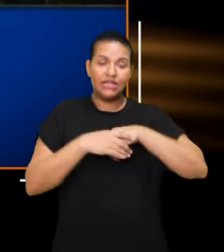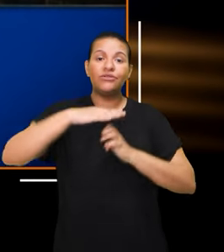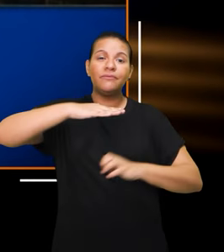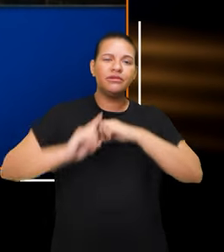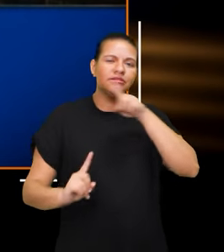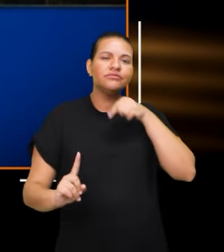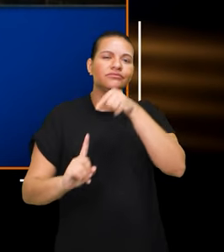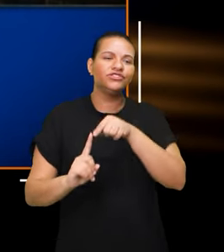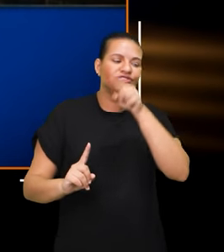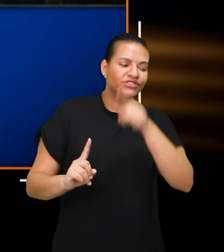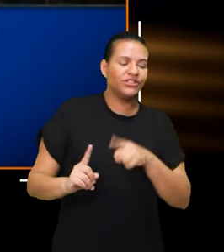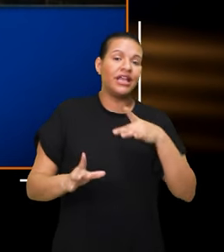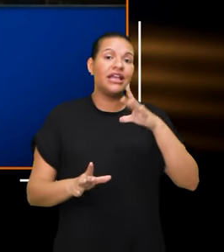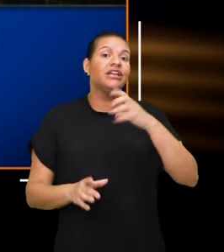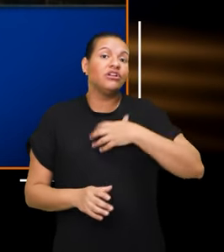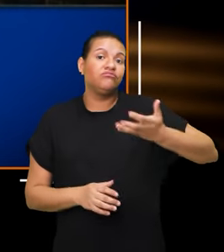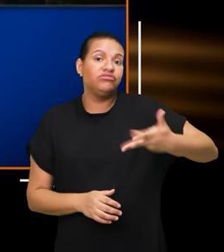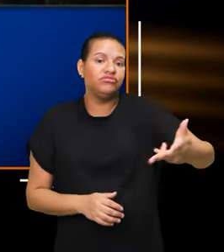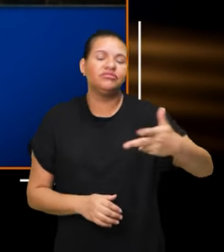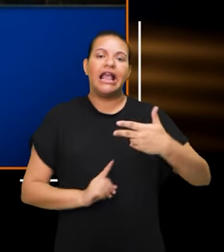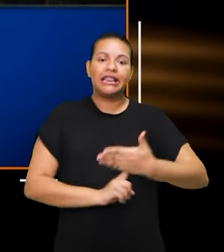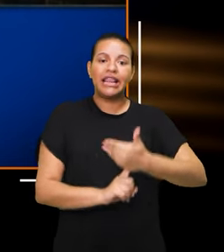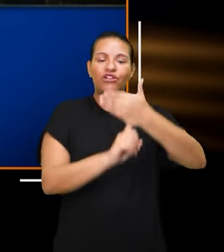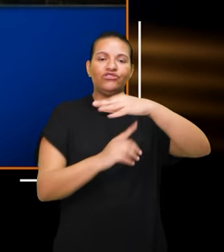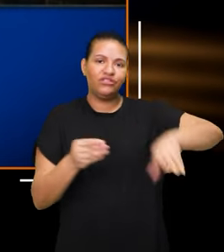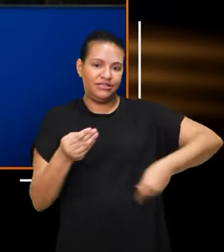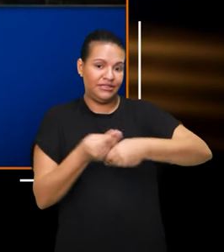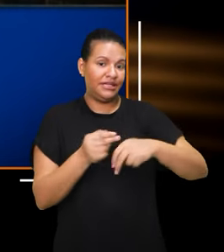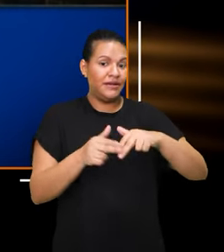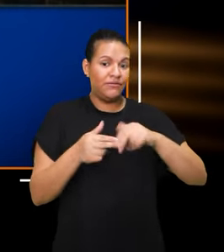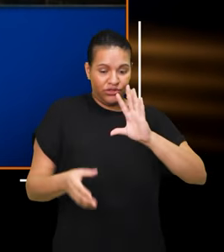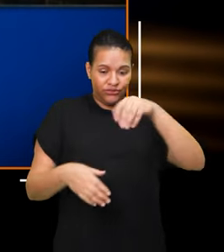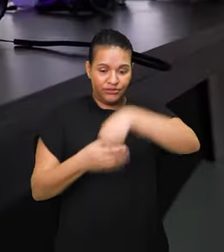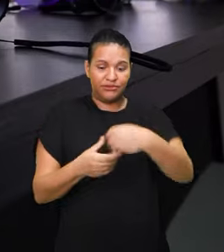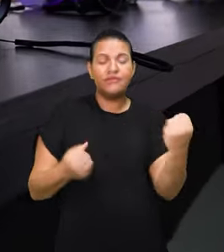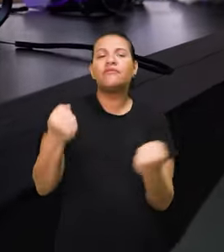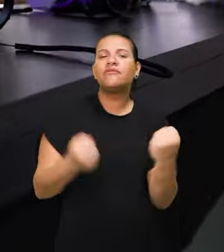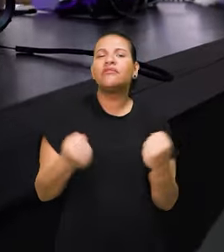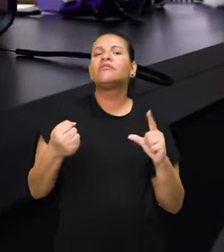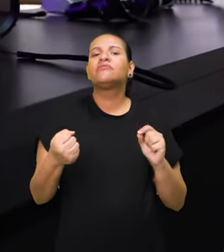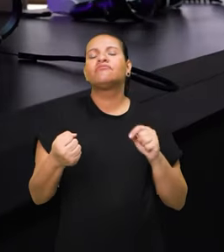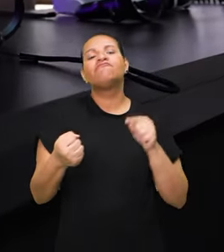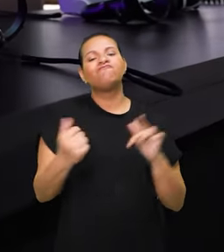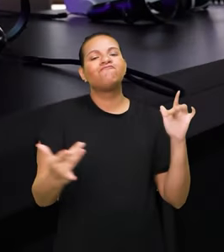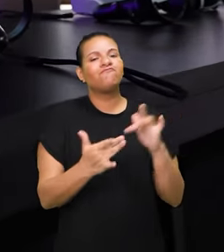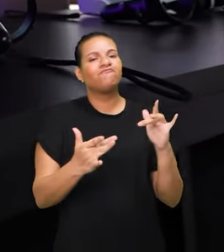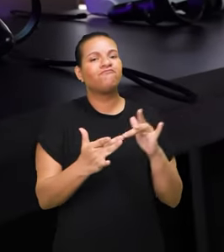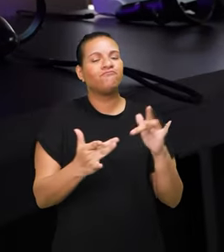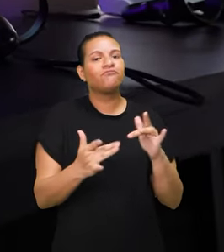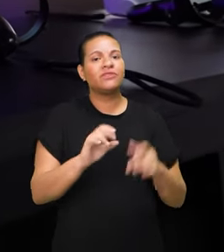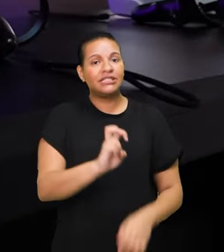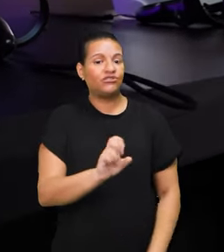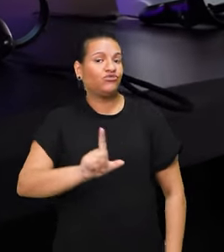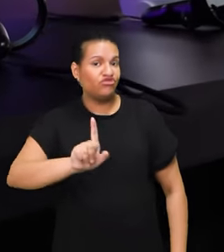DNA brco tem cabelos bar performance trazer tecnologia então a gente que vai trazer para esse carro